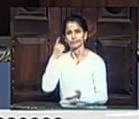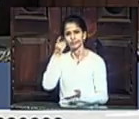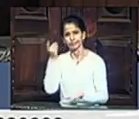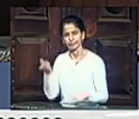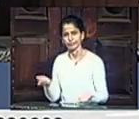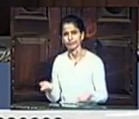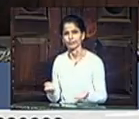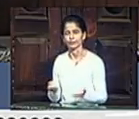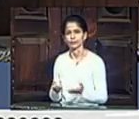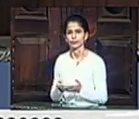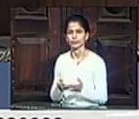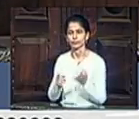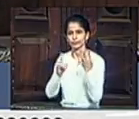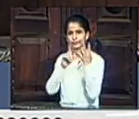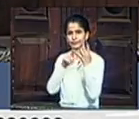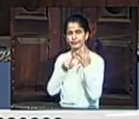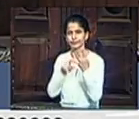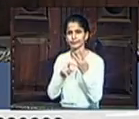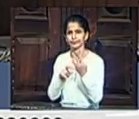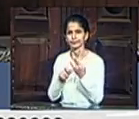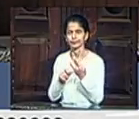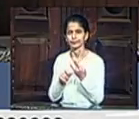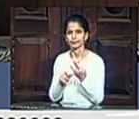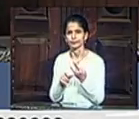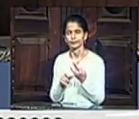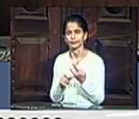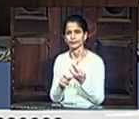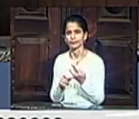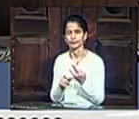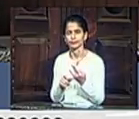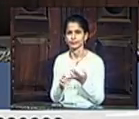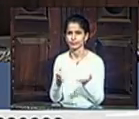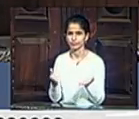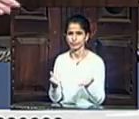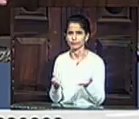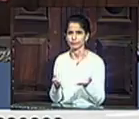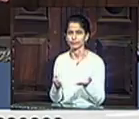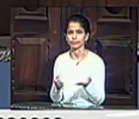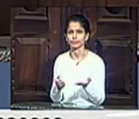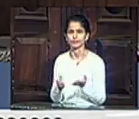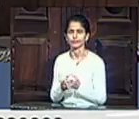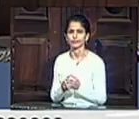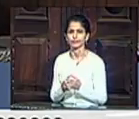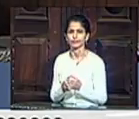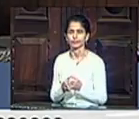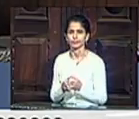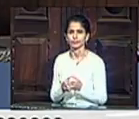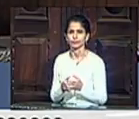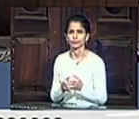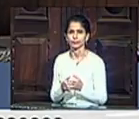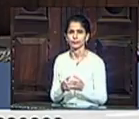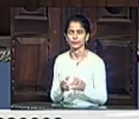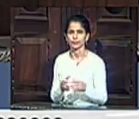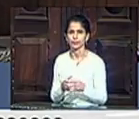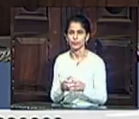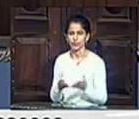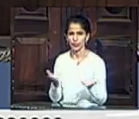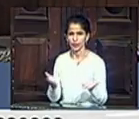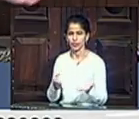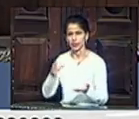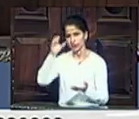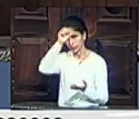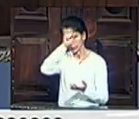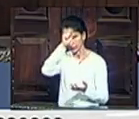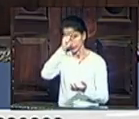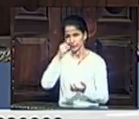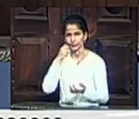deputados, e o quarto ponto, até para ser apupado, porque eu aprendi a ficar